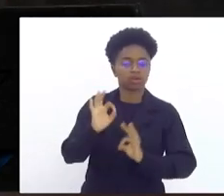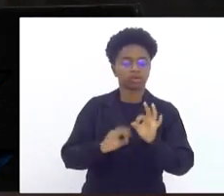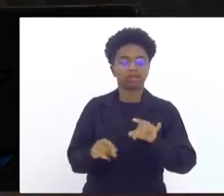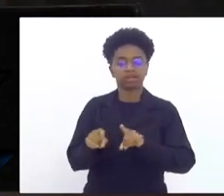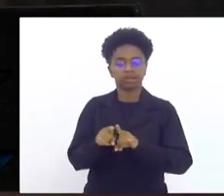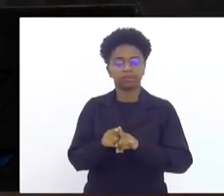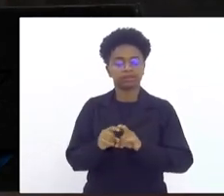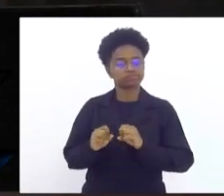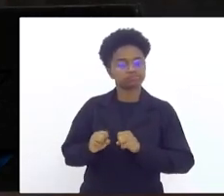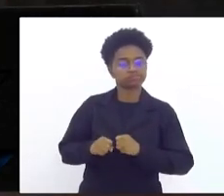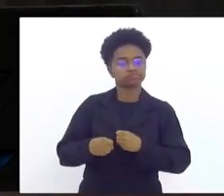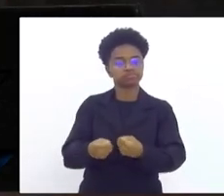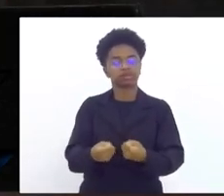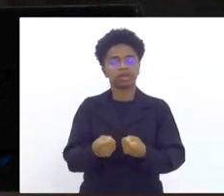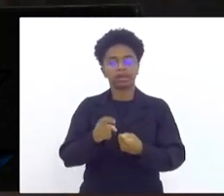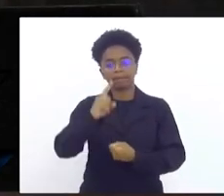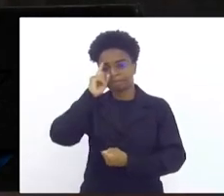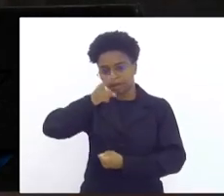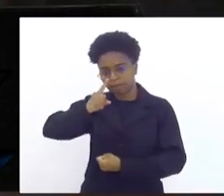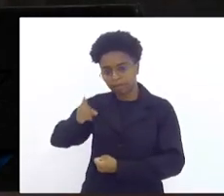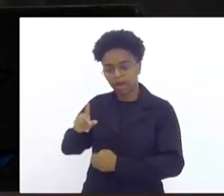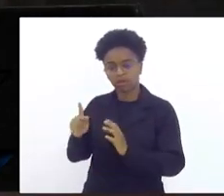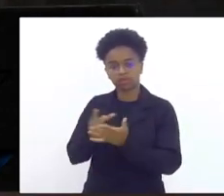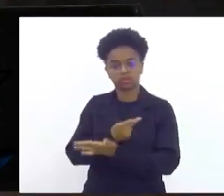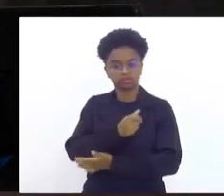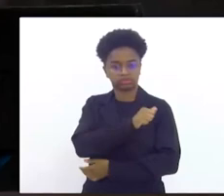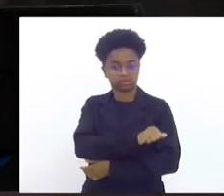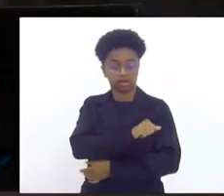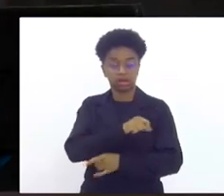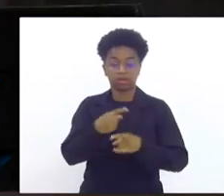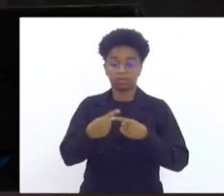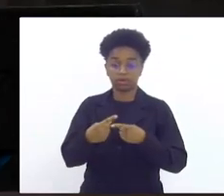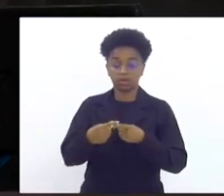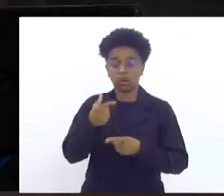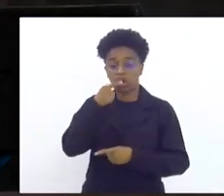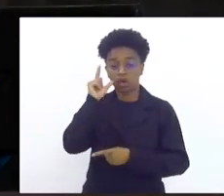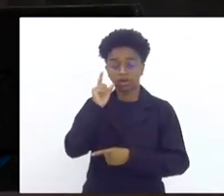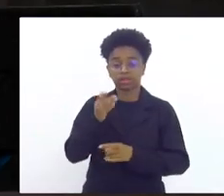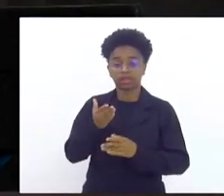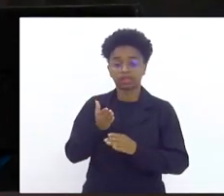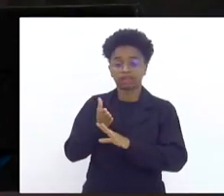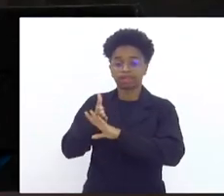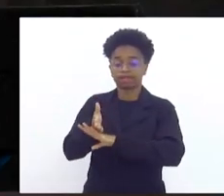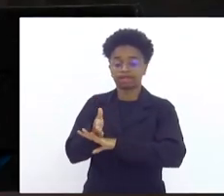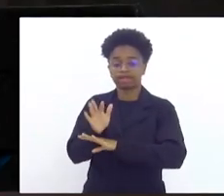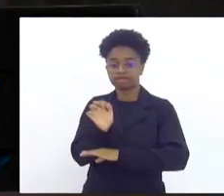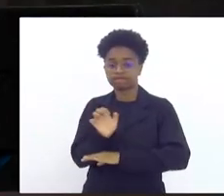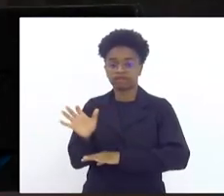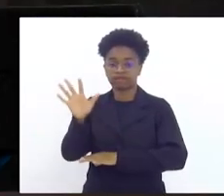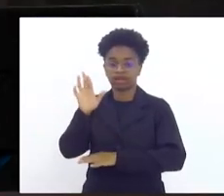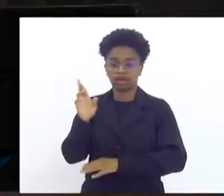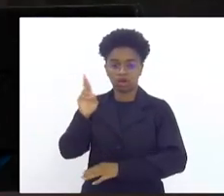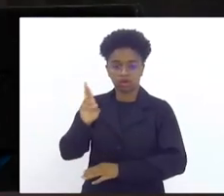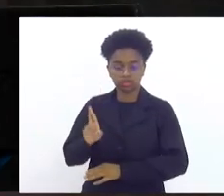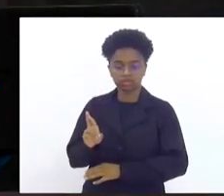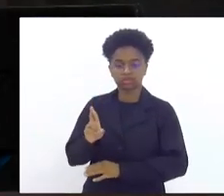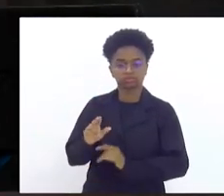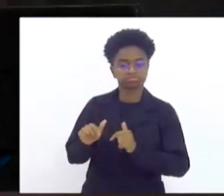o desmando que está acontecendo no Rio de Janeiro que ontem vai a favela da Rocinha faz o que tem que ser feito